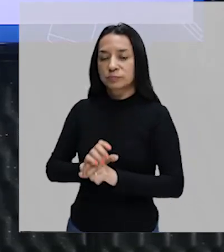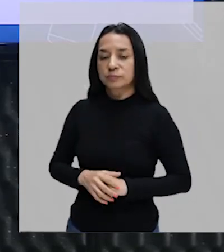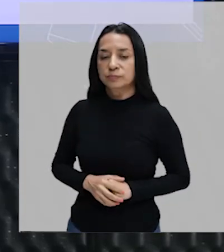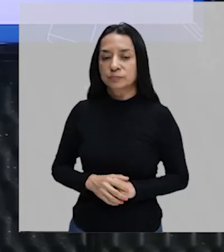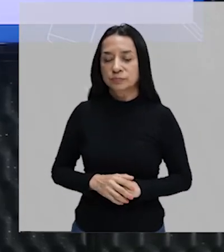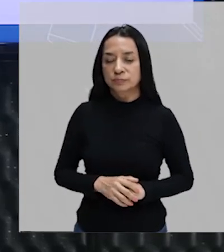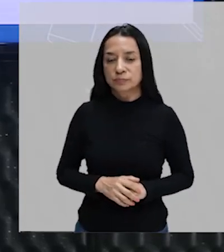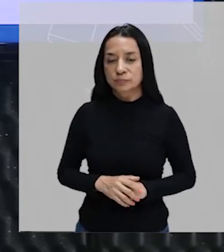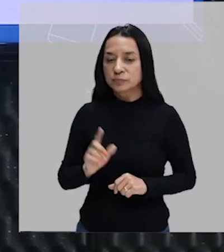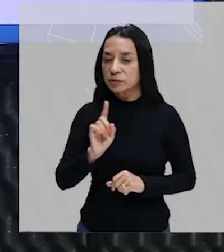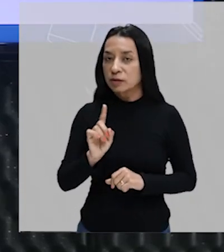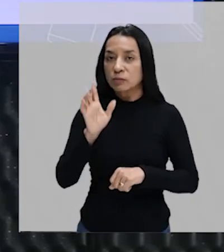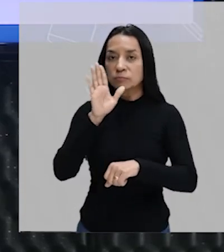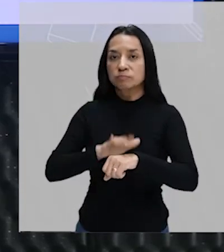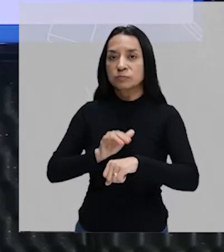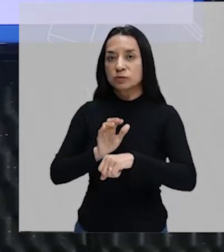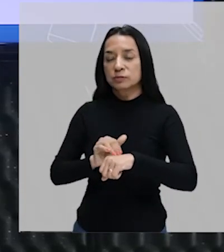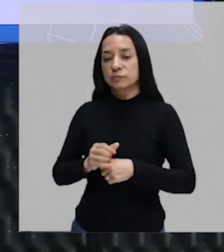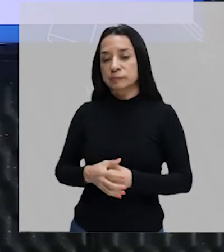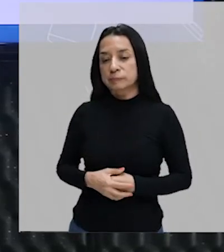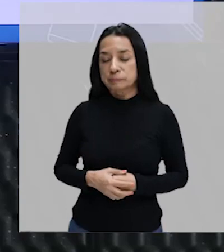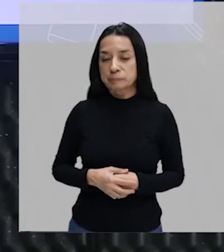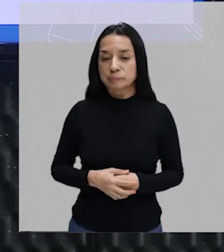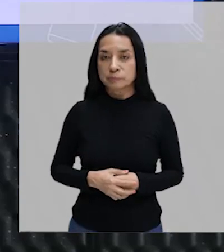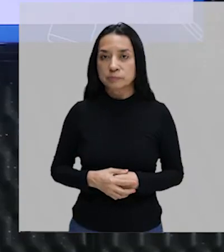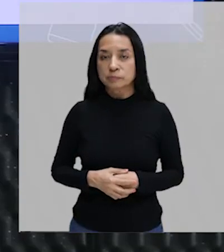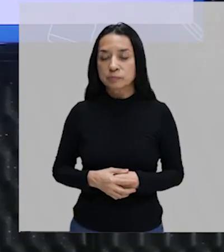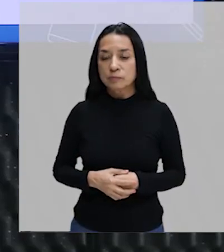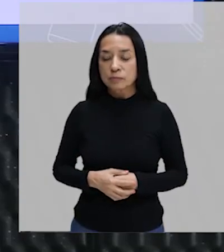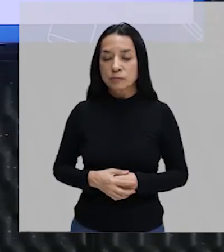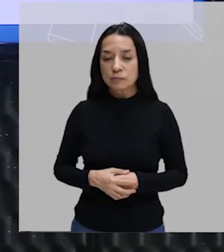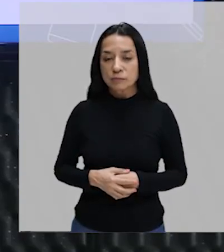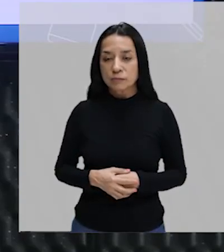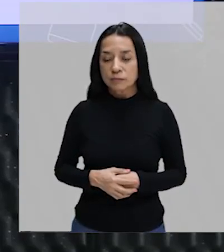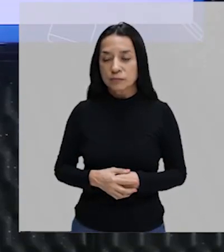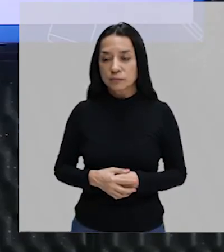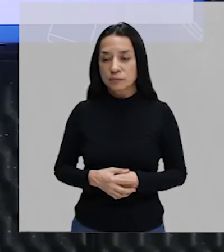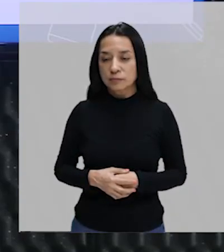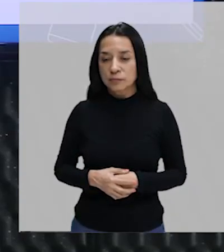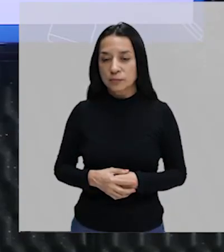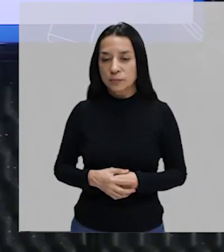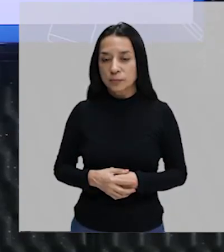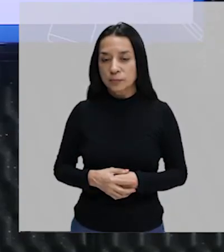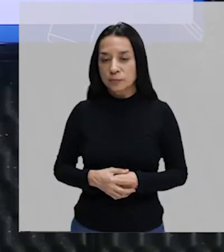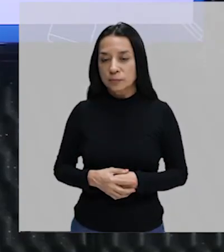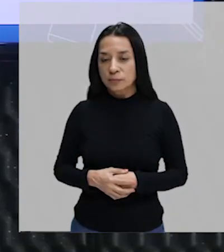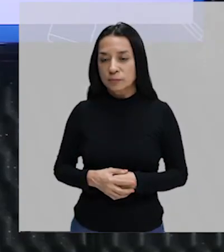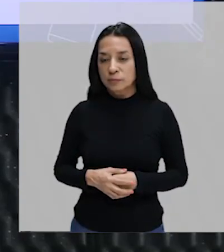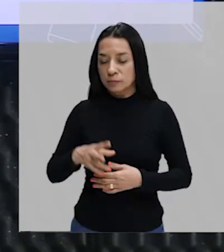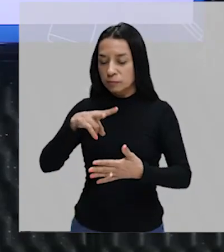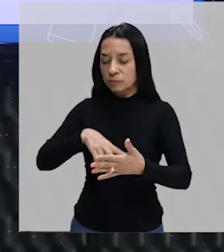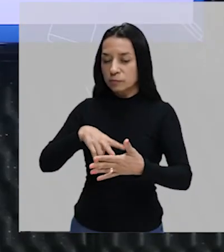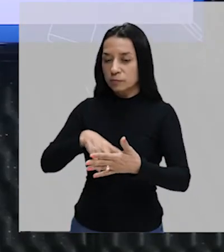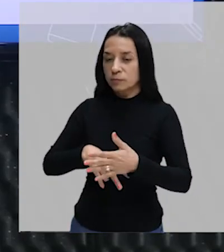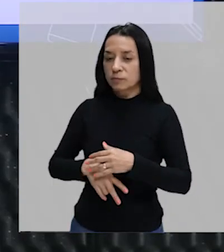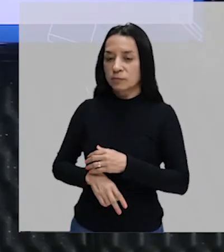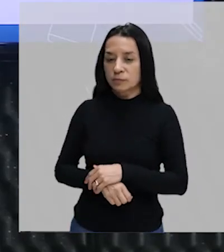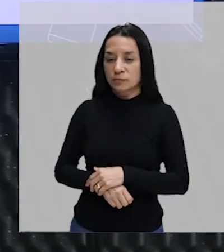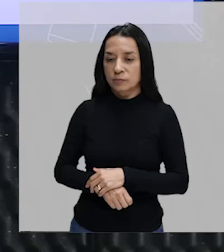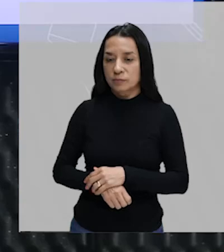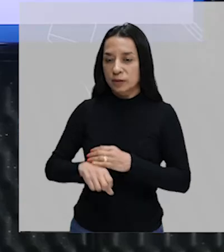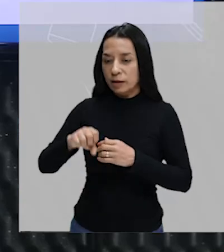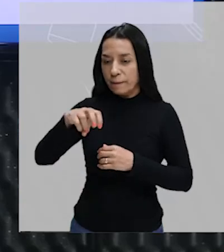os chame. No modo imperativo afirmativo, tem-se metaplasmo. O que é esse